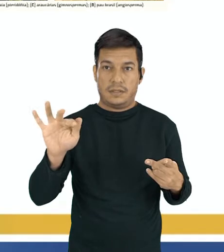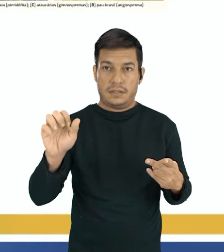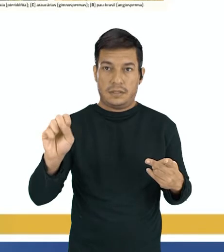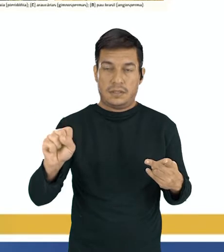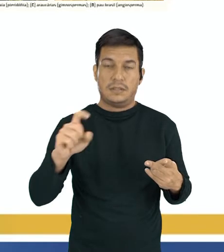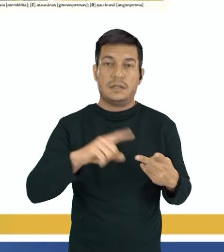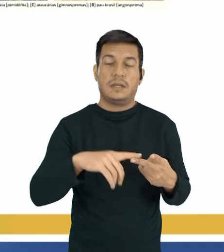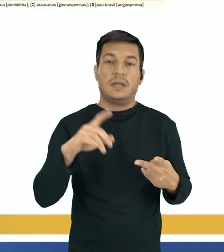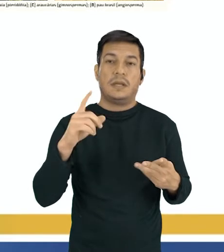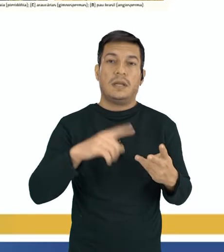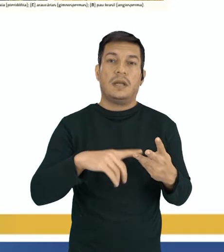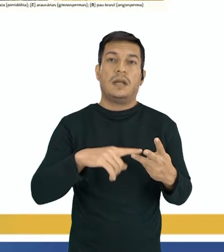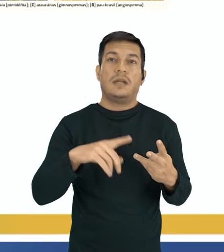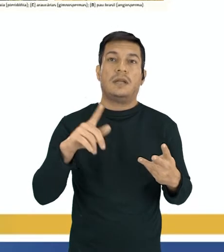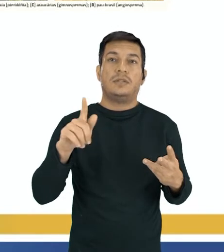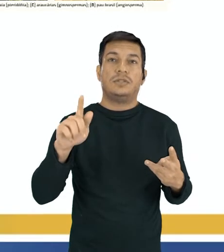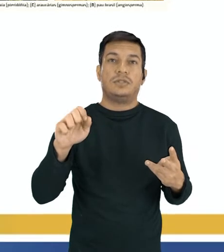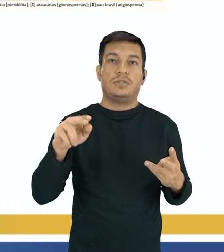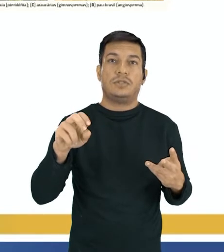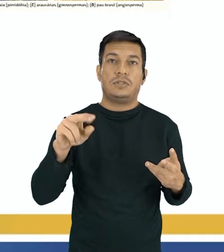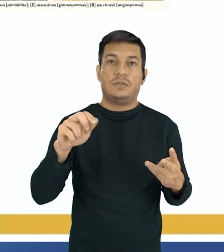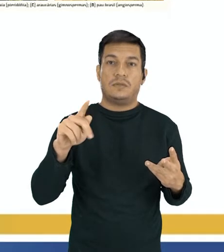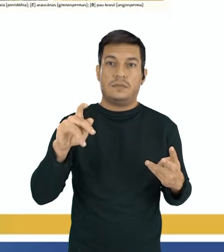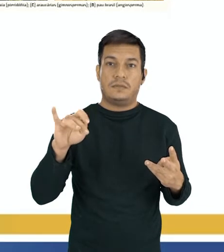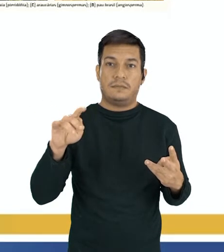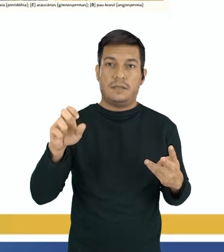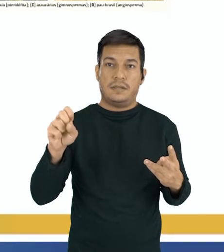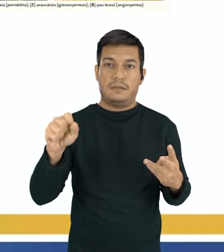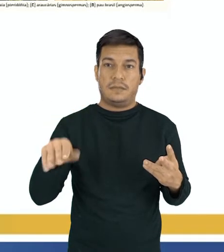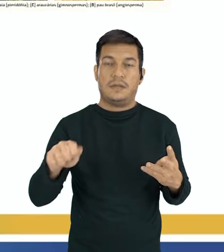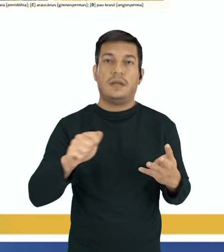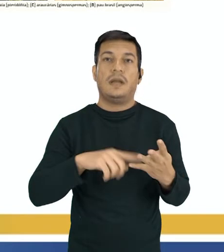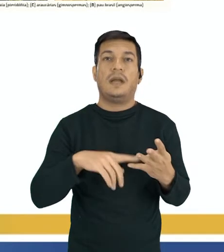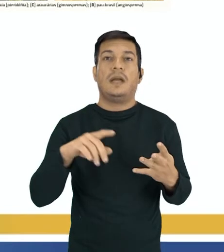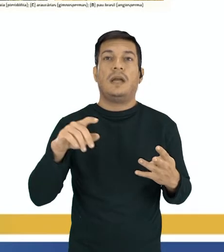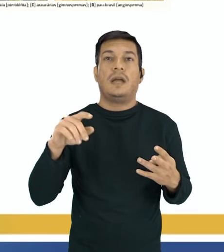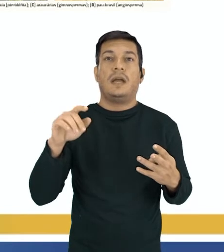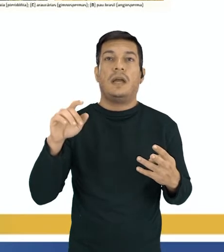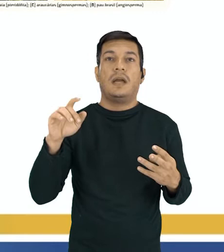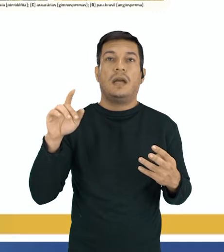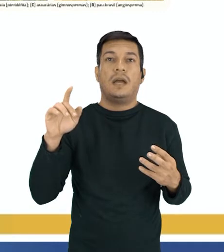samambaias. Nós temos as gimnospermas e as angiospermas, que é o